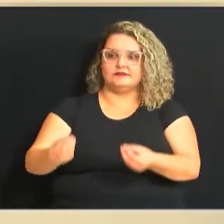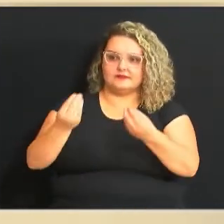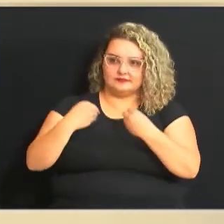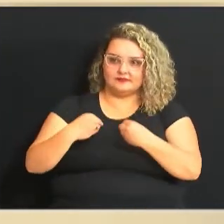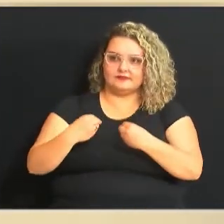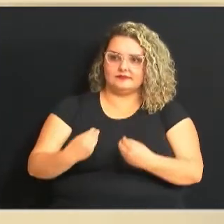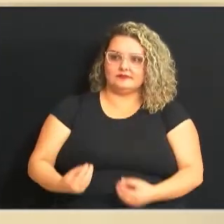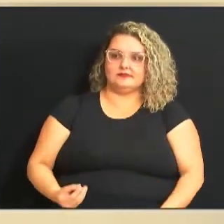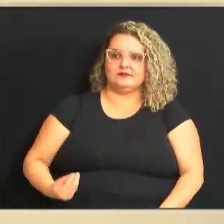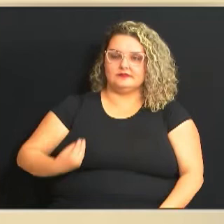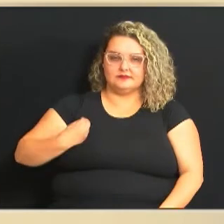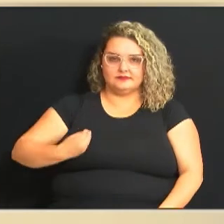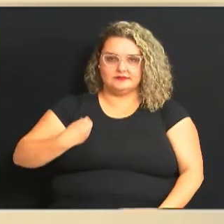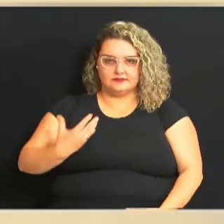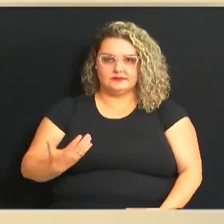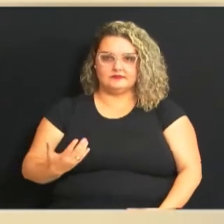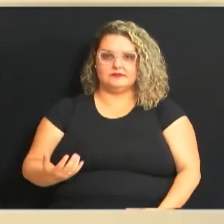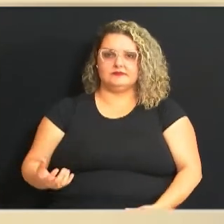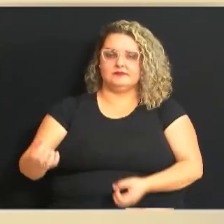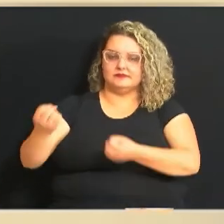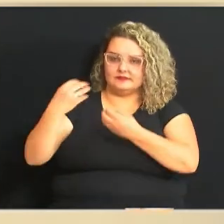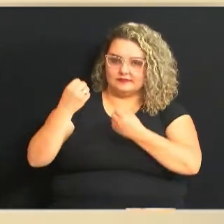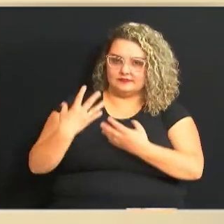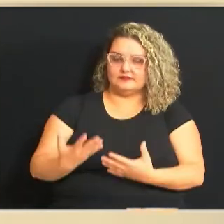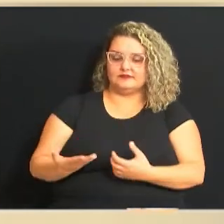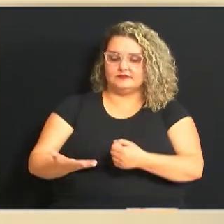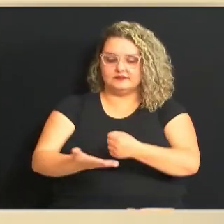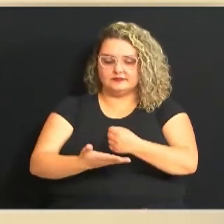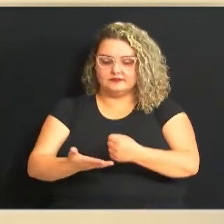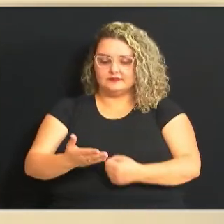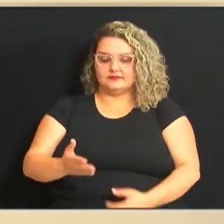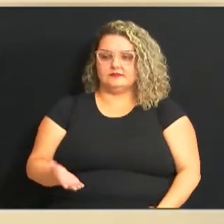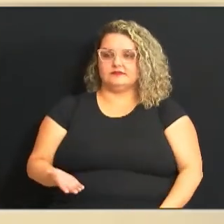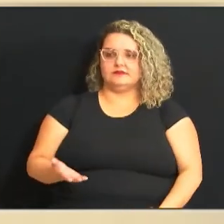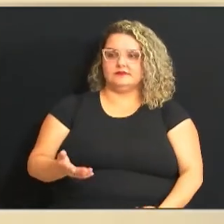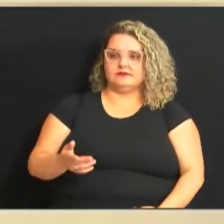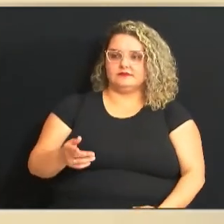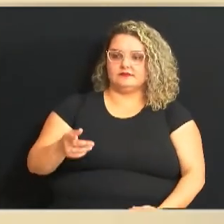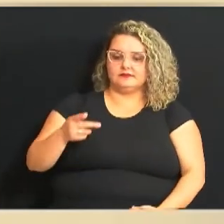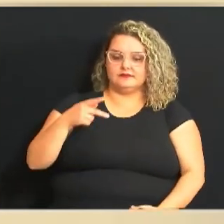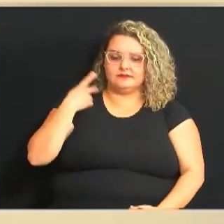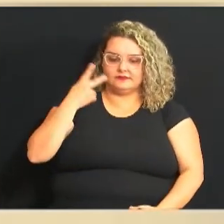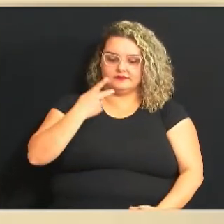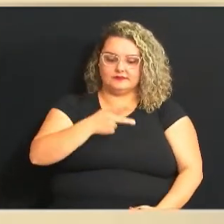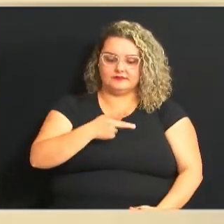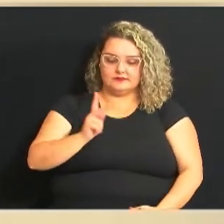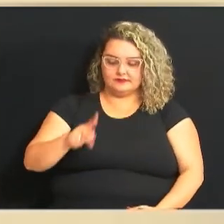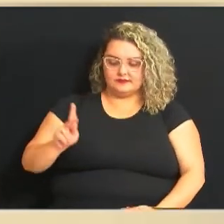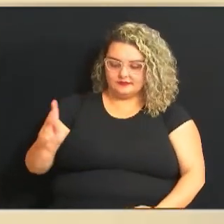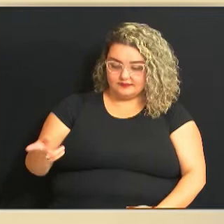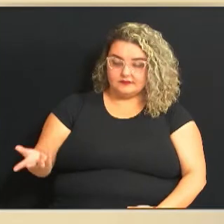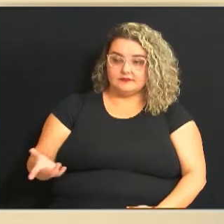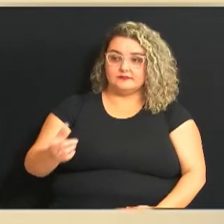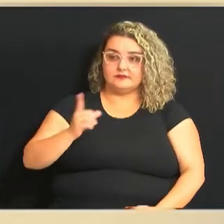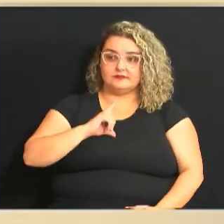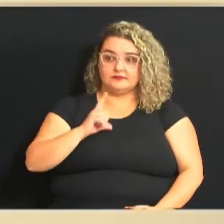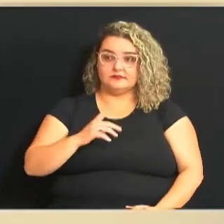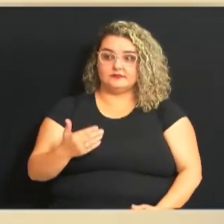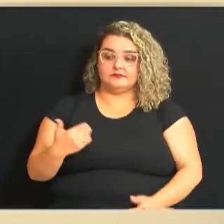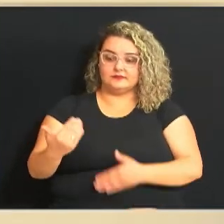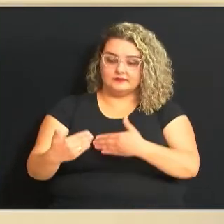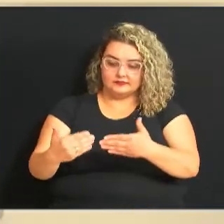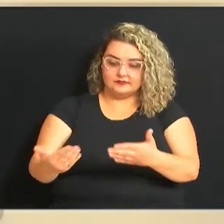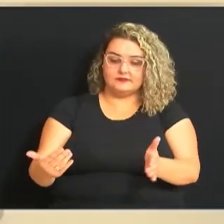da distribuição, é da logística, que hoje é feita por funcionários e às vezes o funcionário falta e não consegue